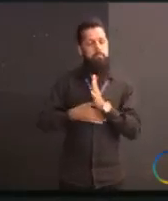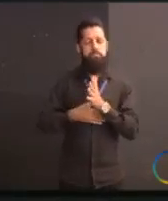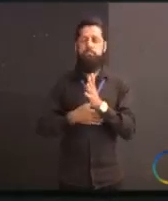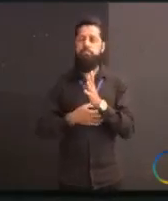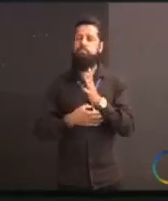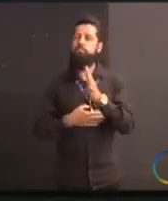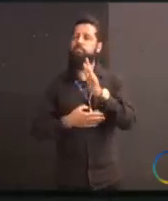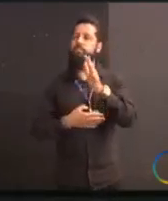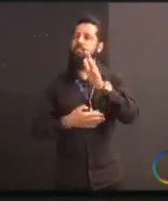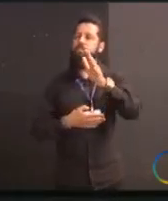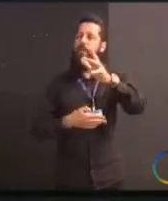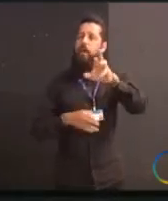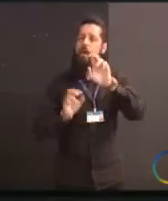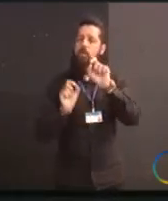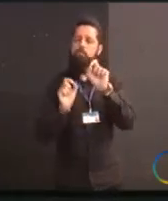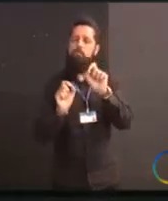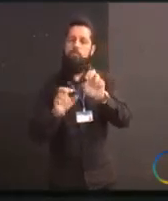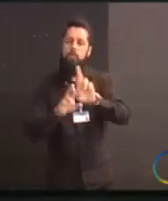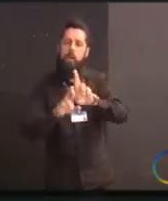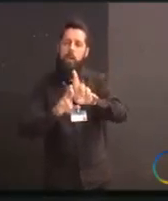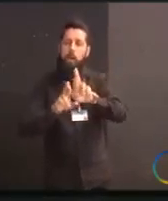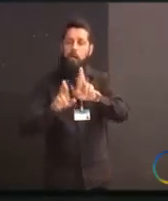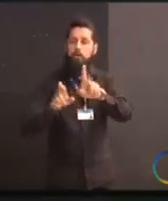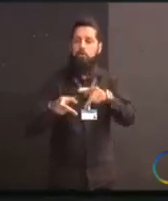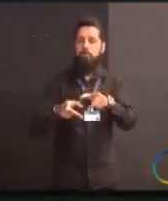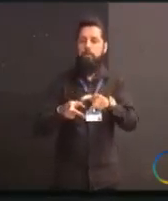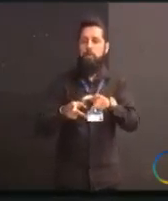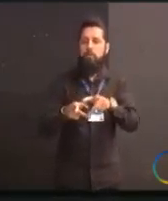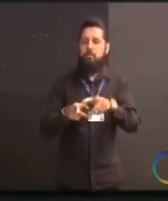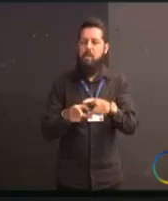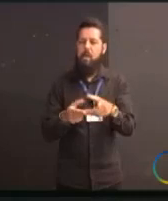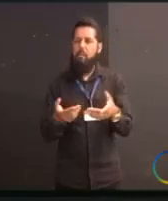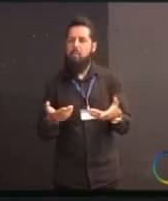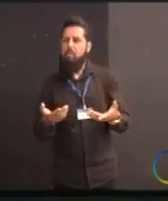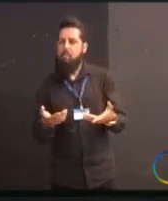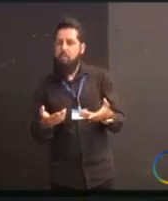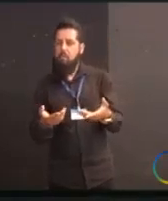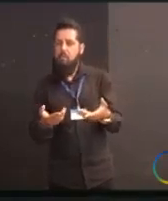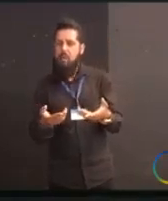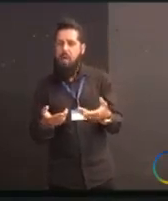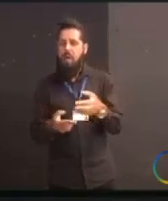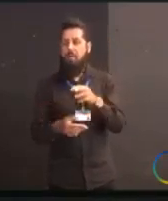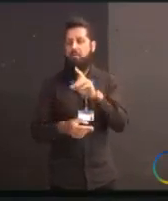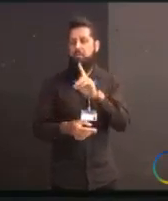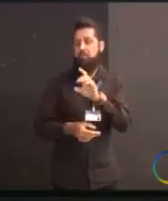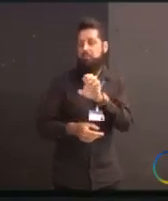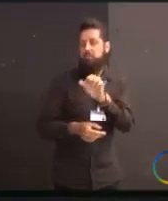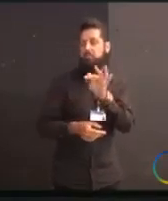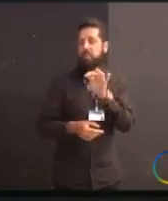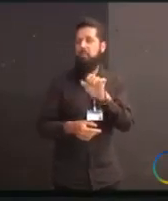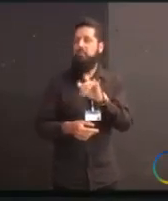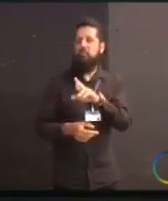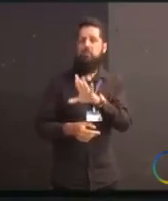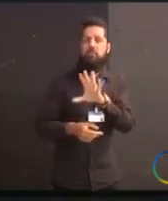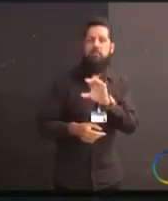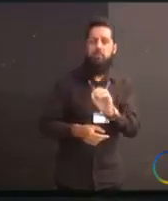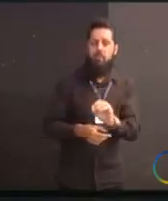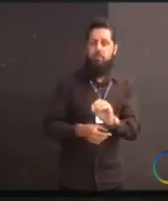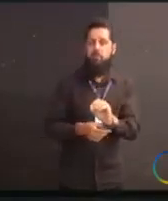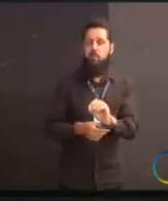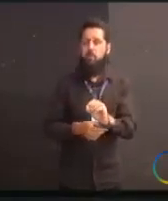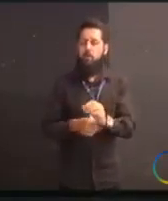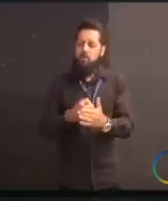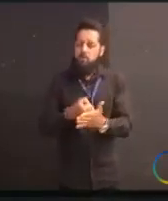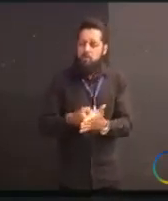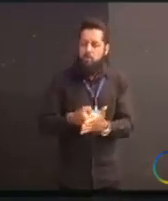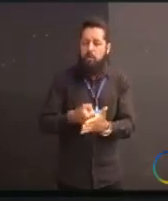que a diferença nunca foi nenhum defeito. Eu reforço este clamor, se não der